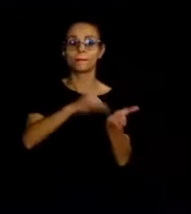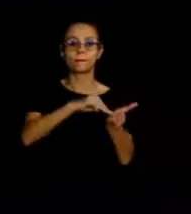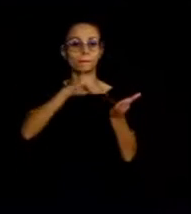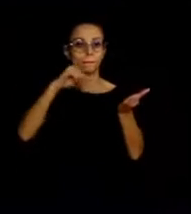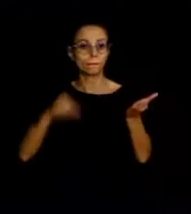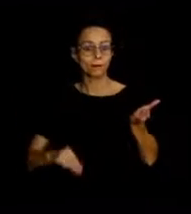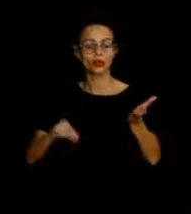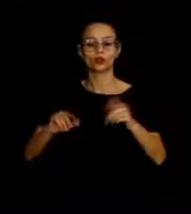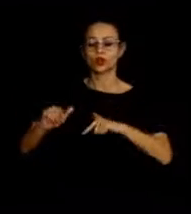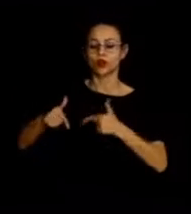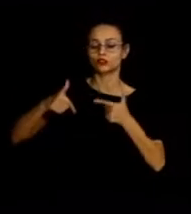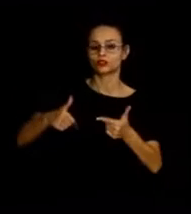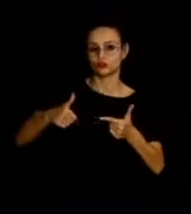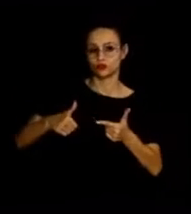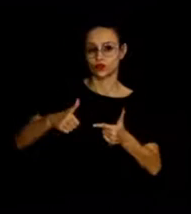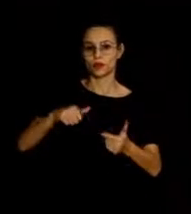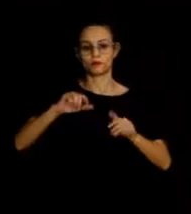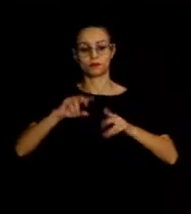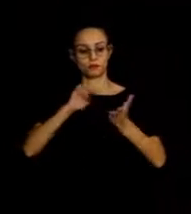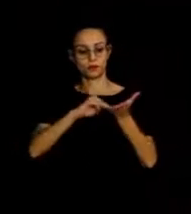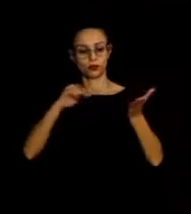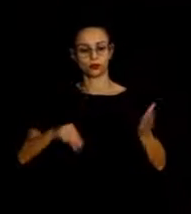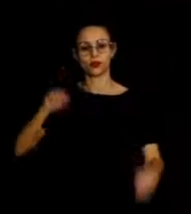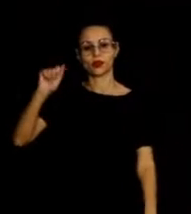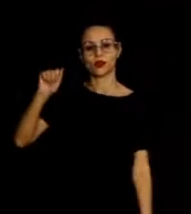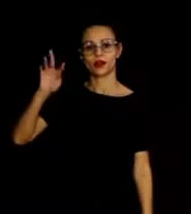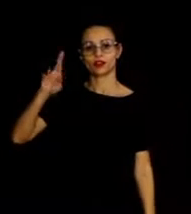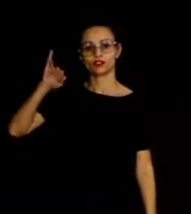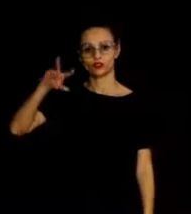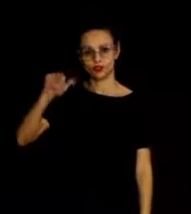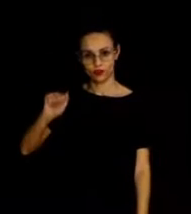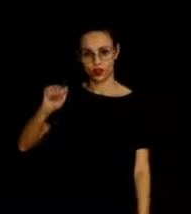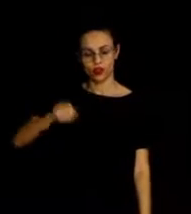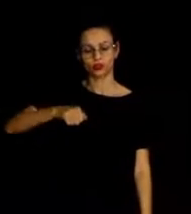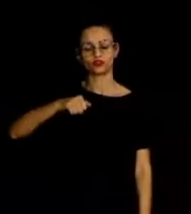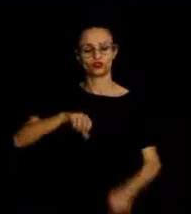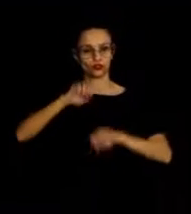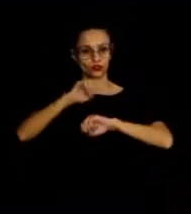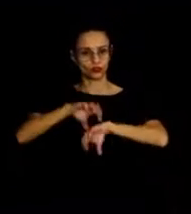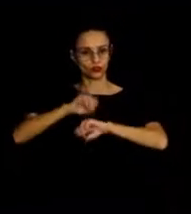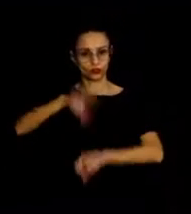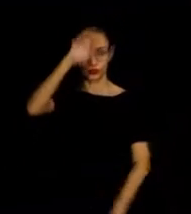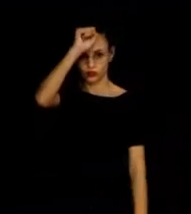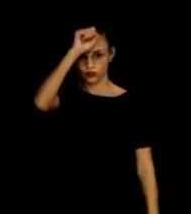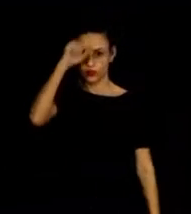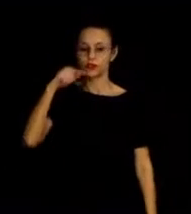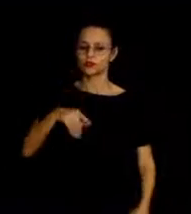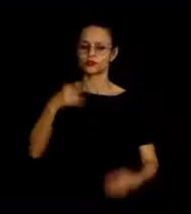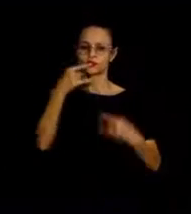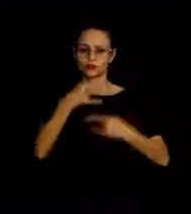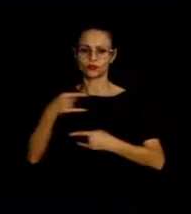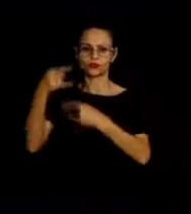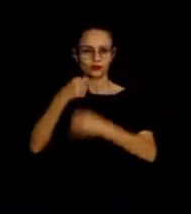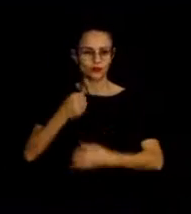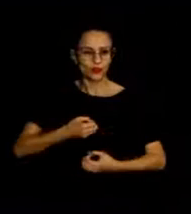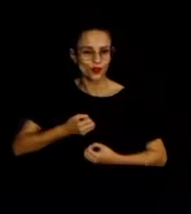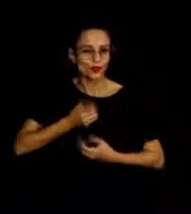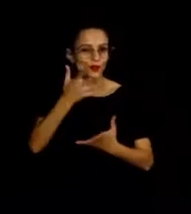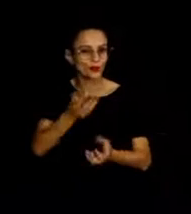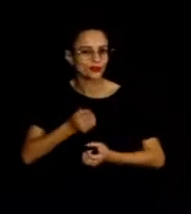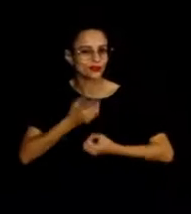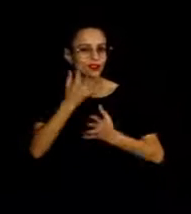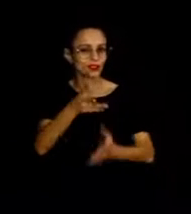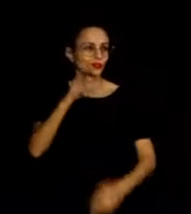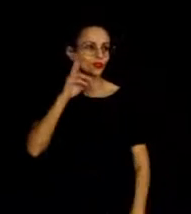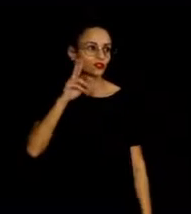metodologia ativa de aprendizado ou seja Oi aqui é outra proposta que é uma live eu tô contando para